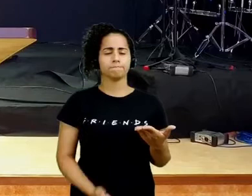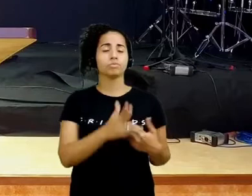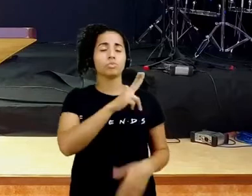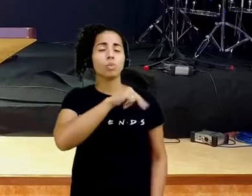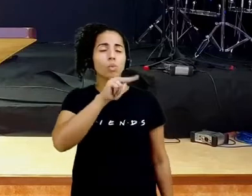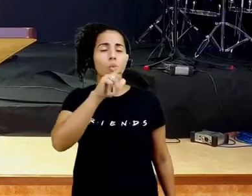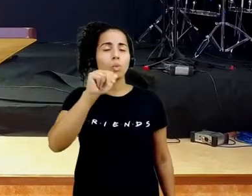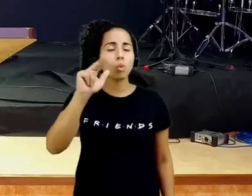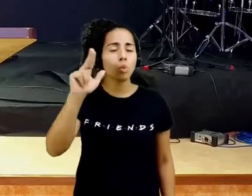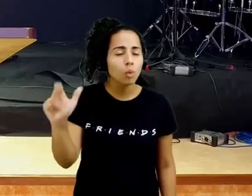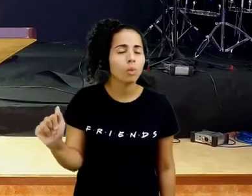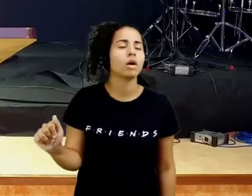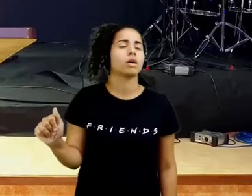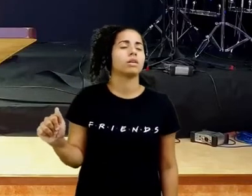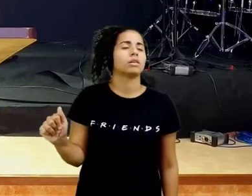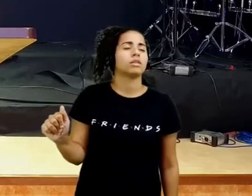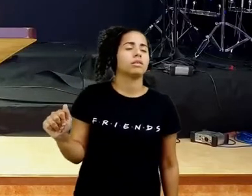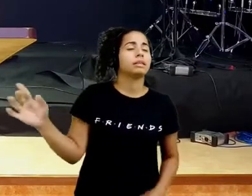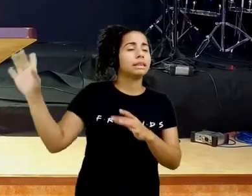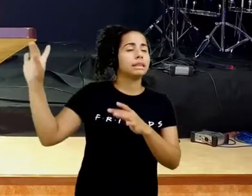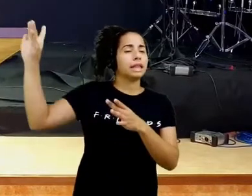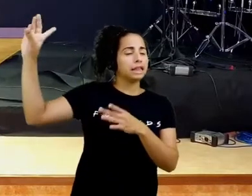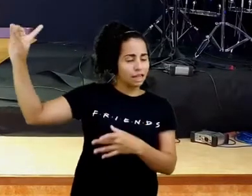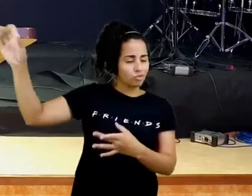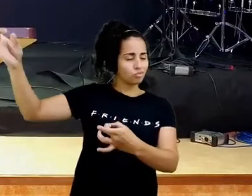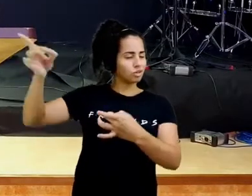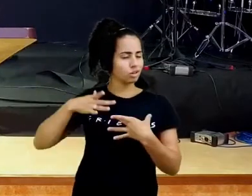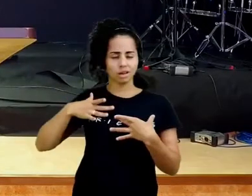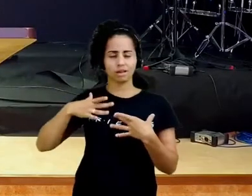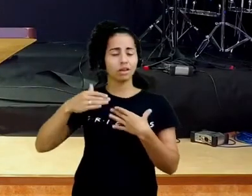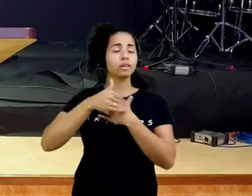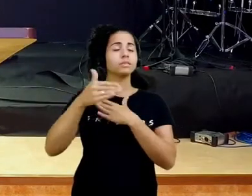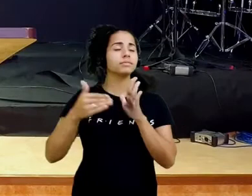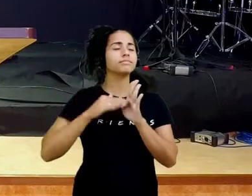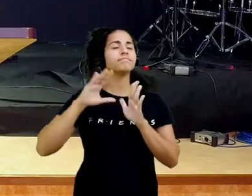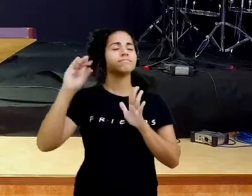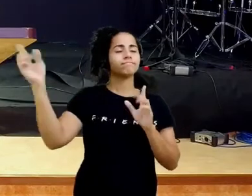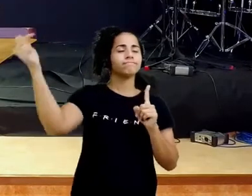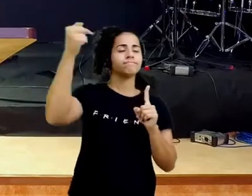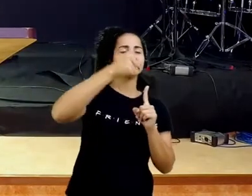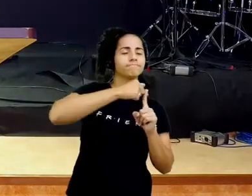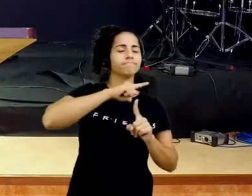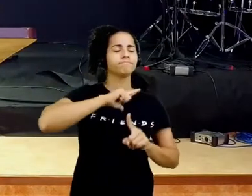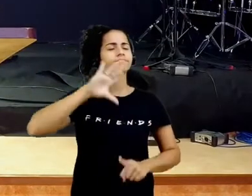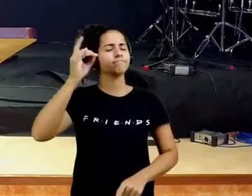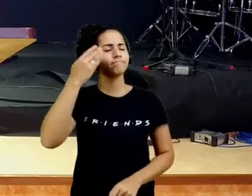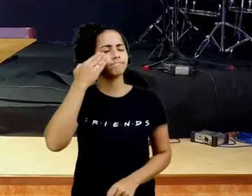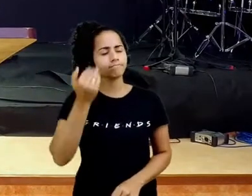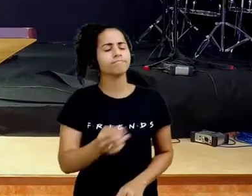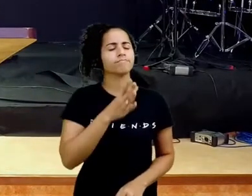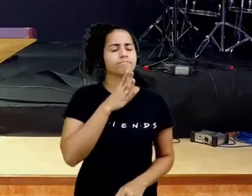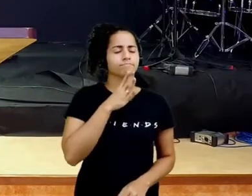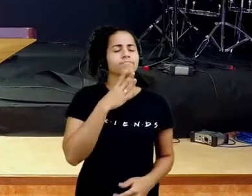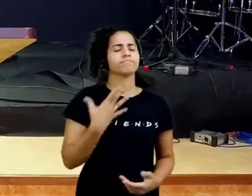Pai amado, Pai querido, ser abandonado pelo Senhor. Tudo Tu tem um propósito, Pai. Tu sabe e conhece cada um de